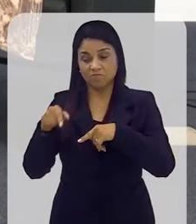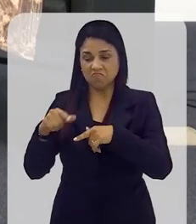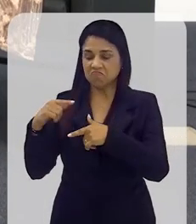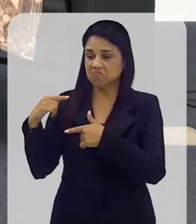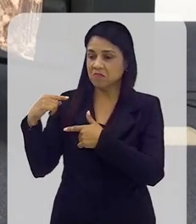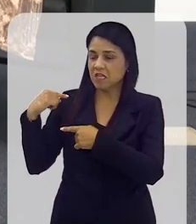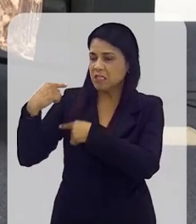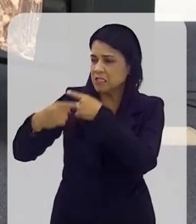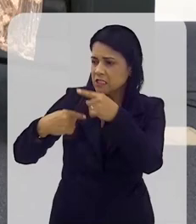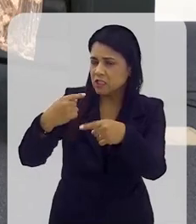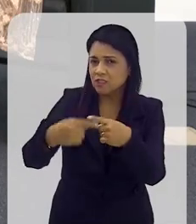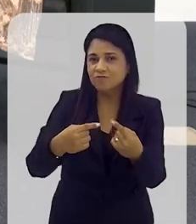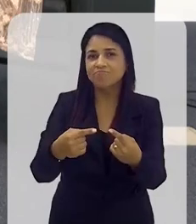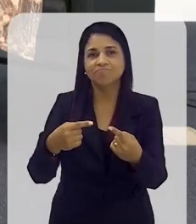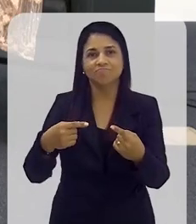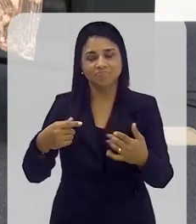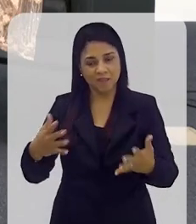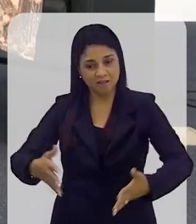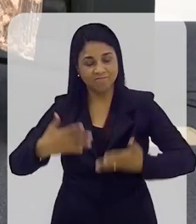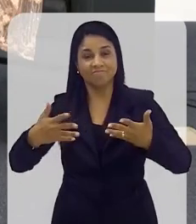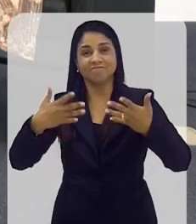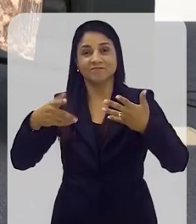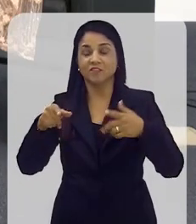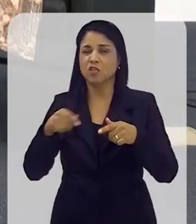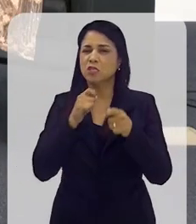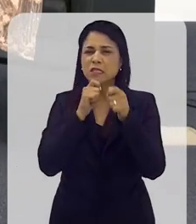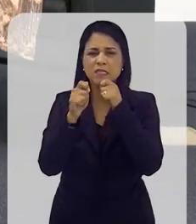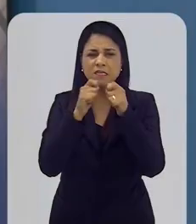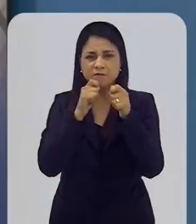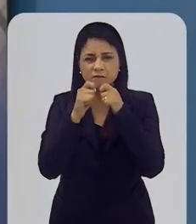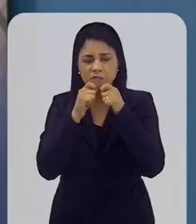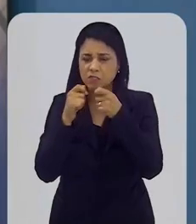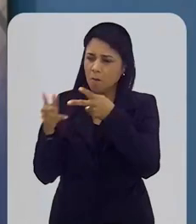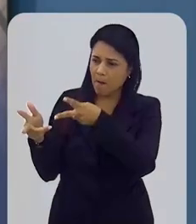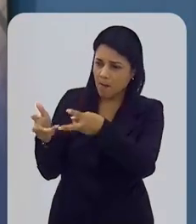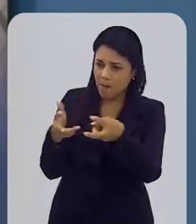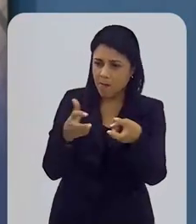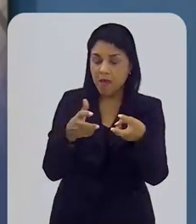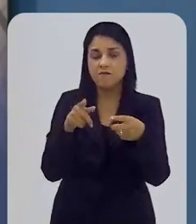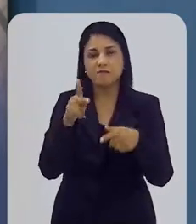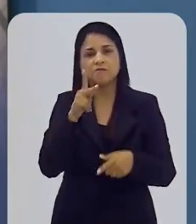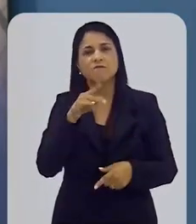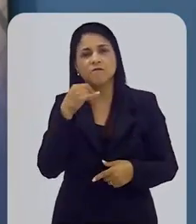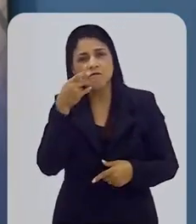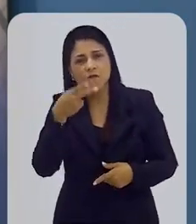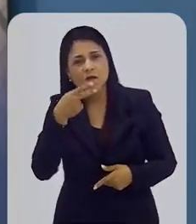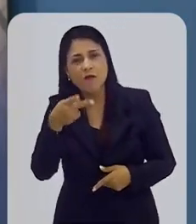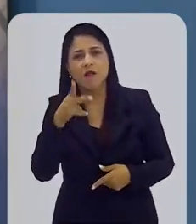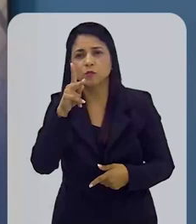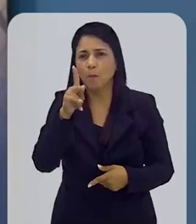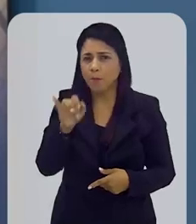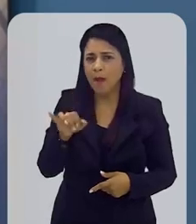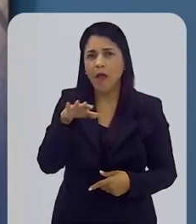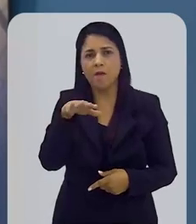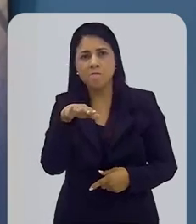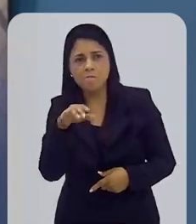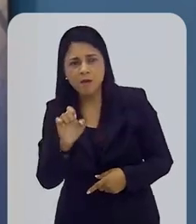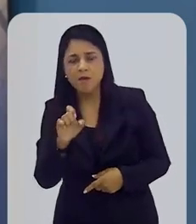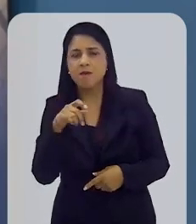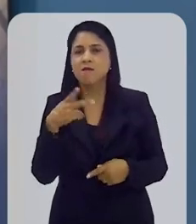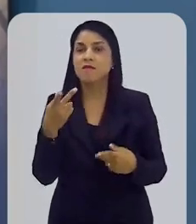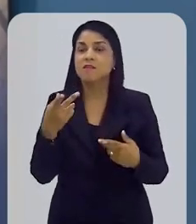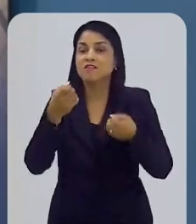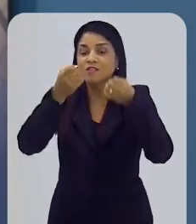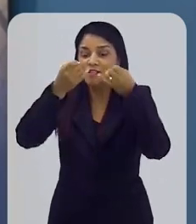inspiradora. E olhando algumas entrevistas suas, você sempre cita o seu pai, alguns familiares.